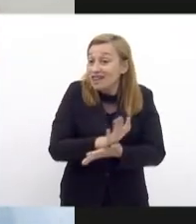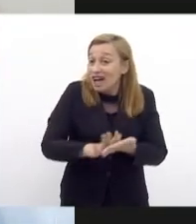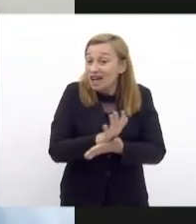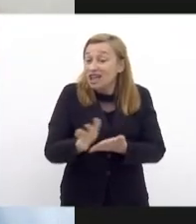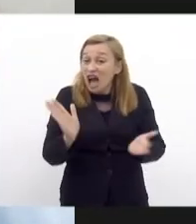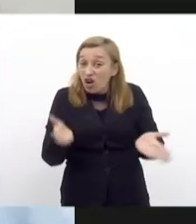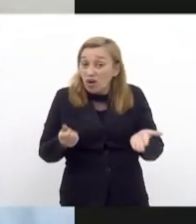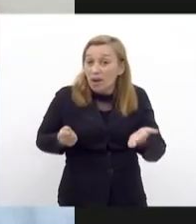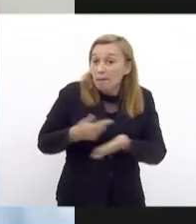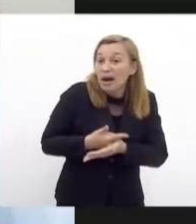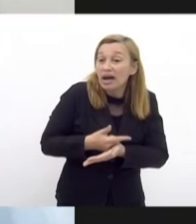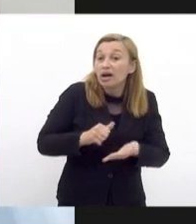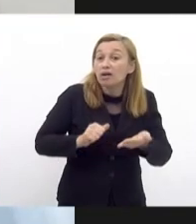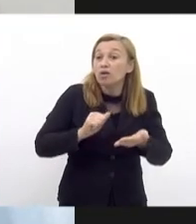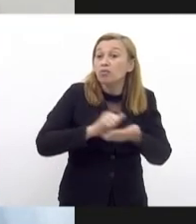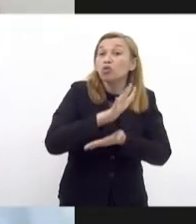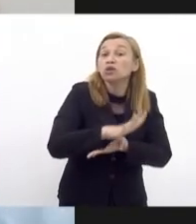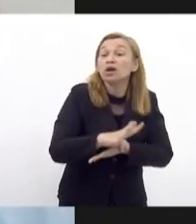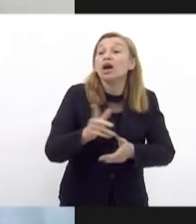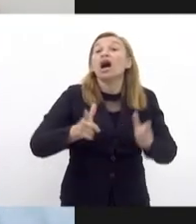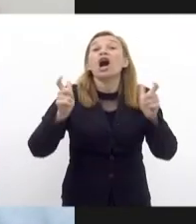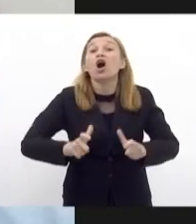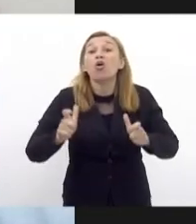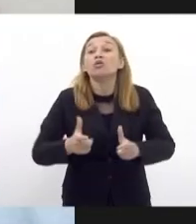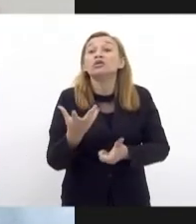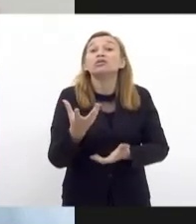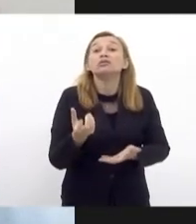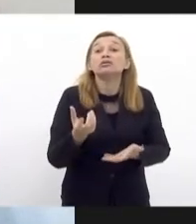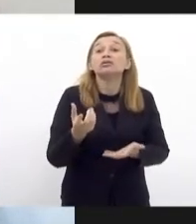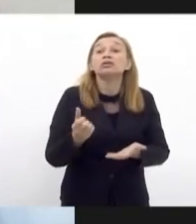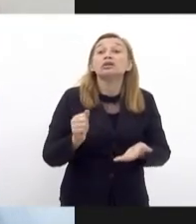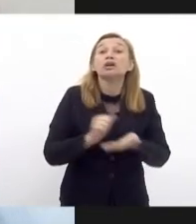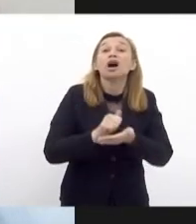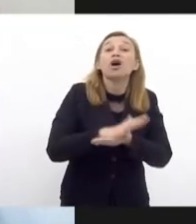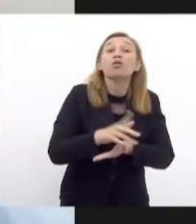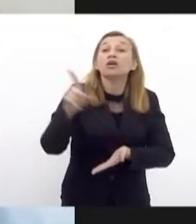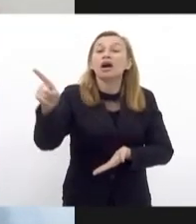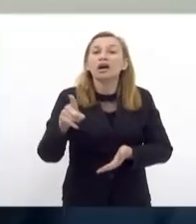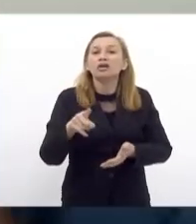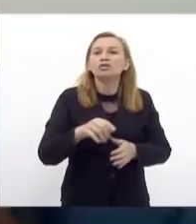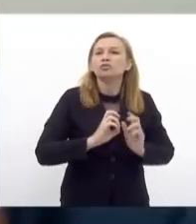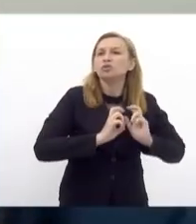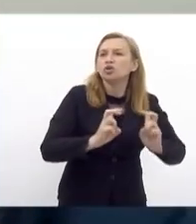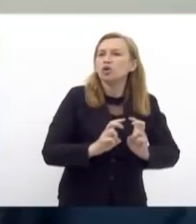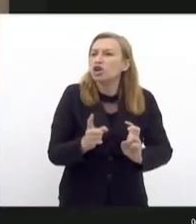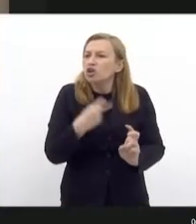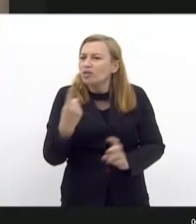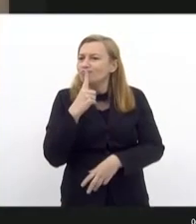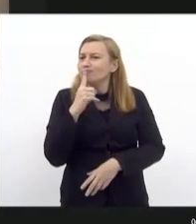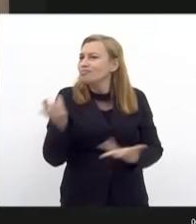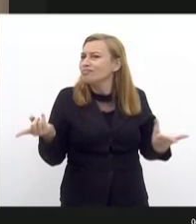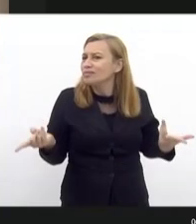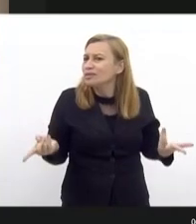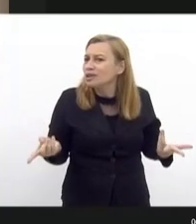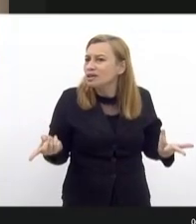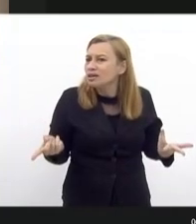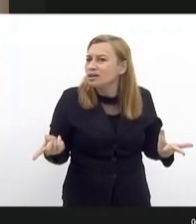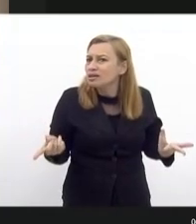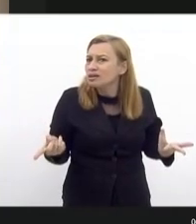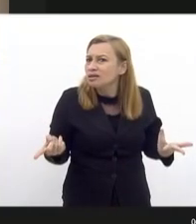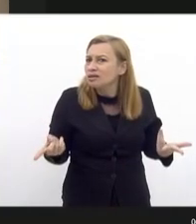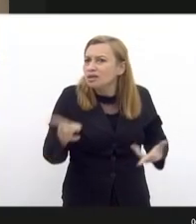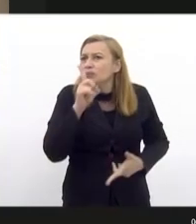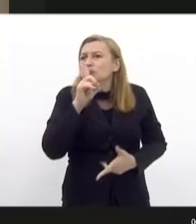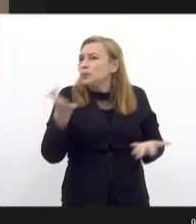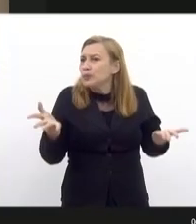paga a multa. Para onde está indo a multa? Está sendo aplicado lá em Belo Horizonte, no metrô. E nós estamos ficando calados. Estamos